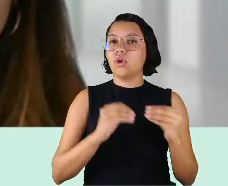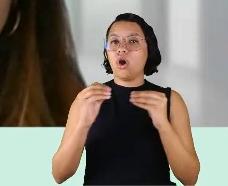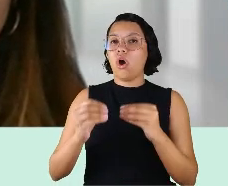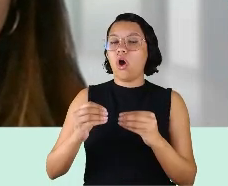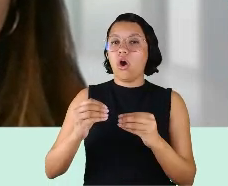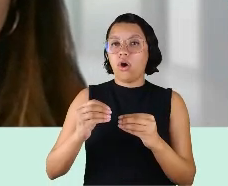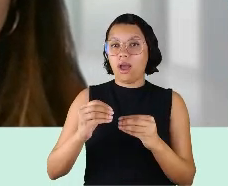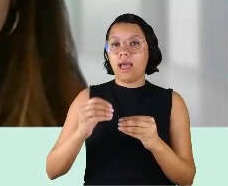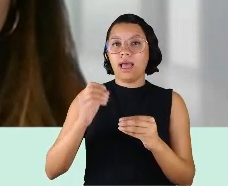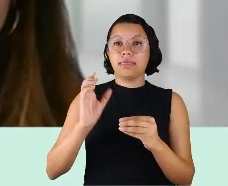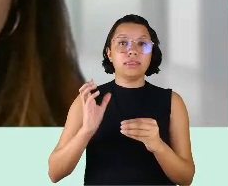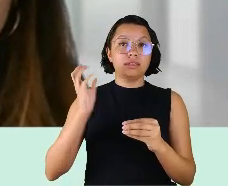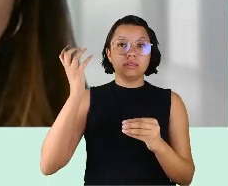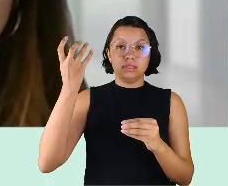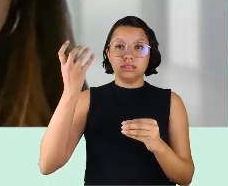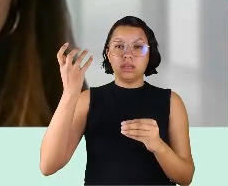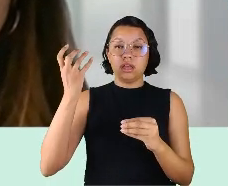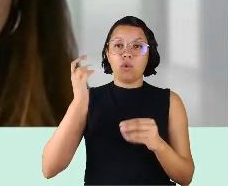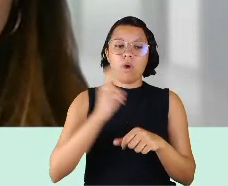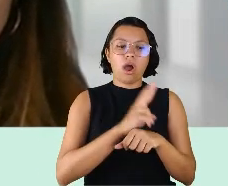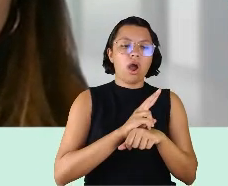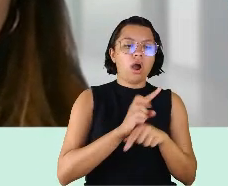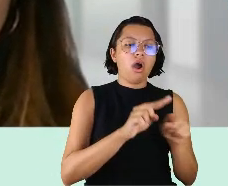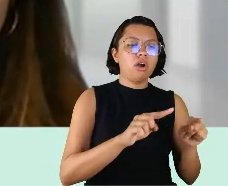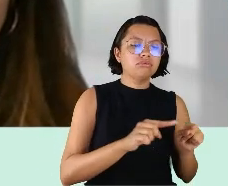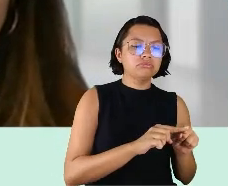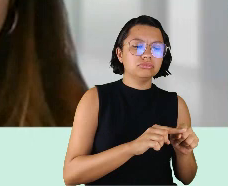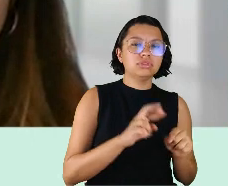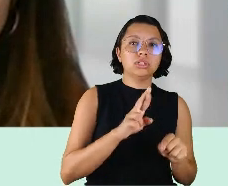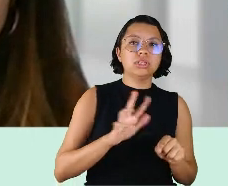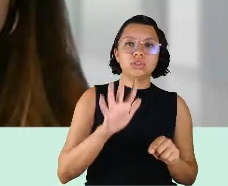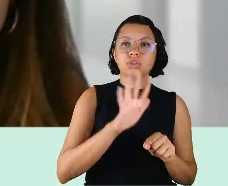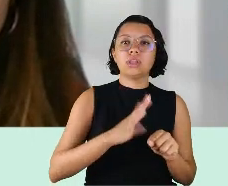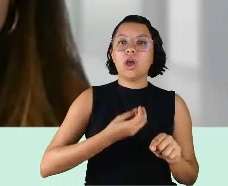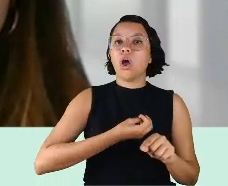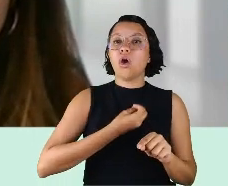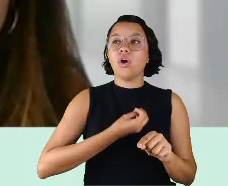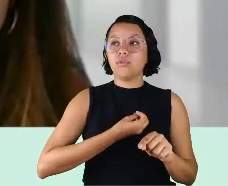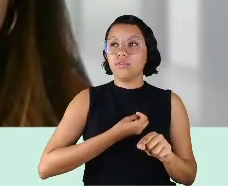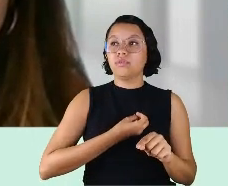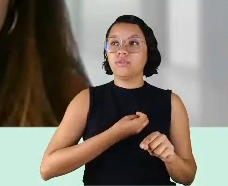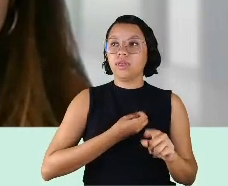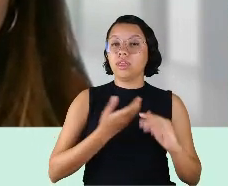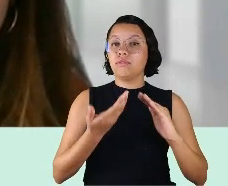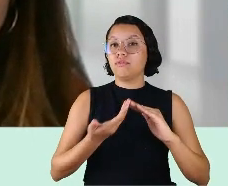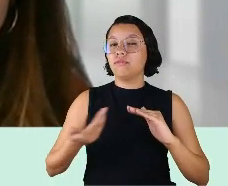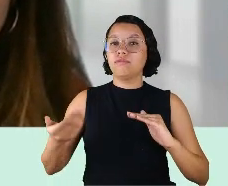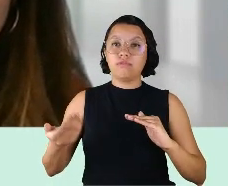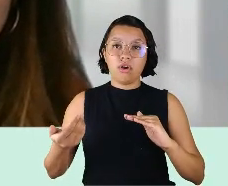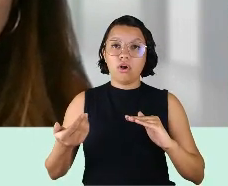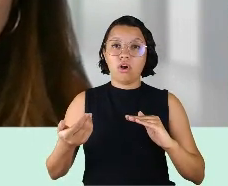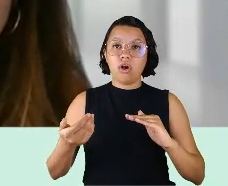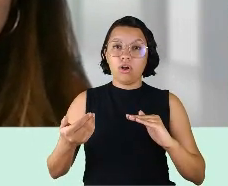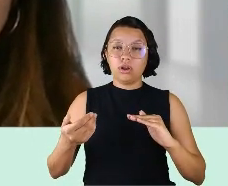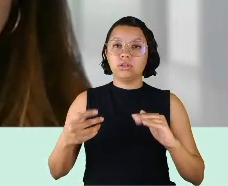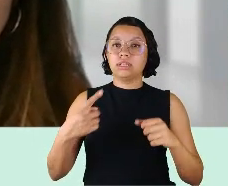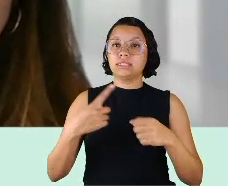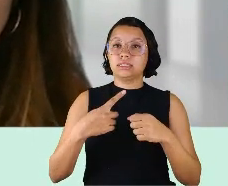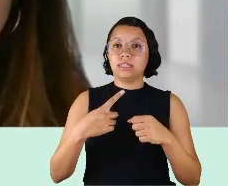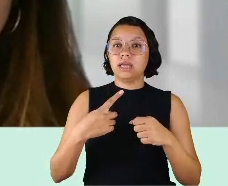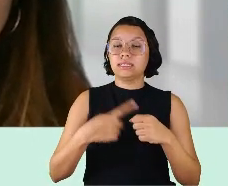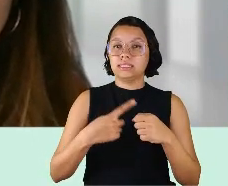a decisão à Corregedoria Regional e diz que a residência fora da sede da subseção